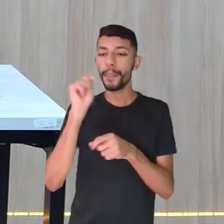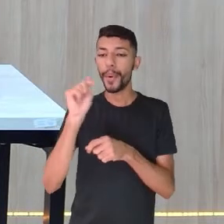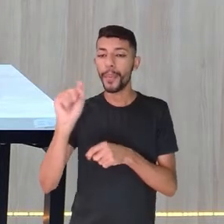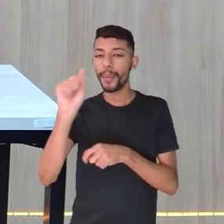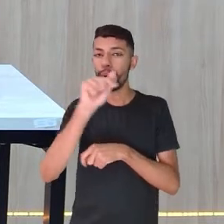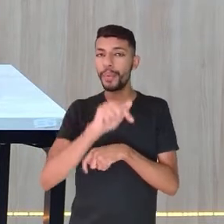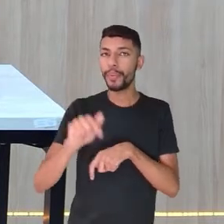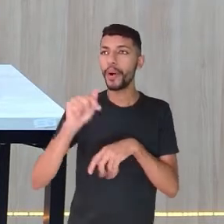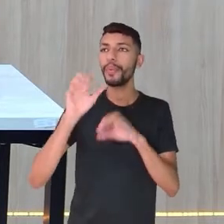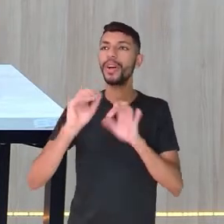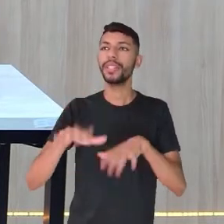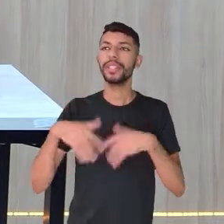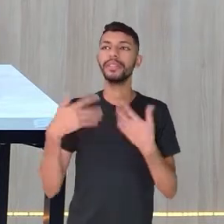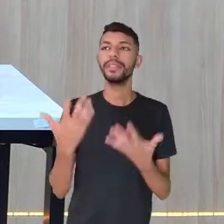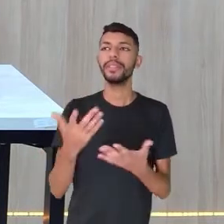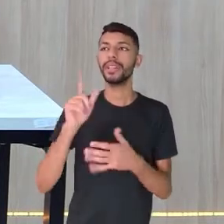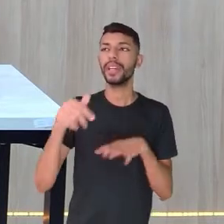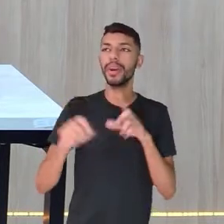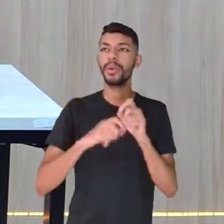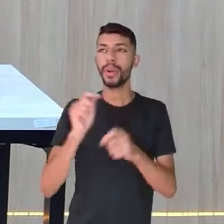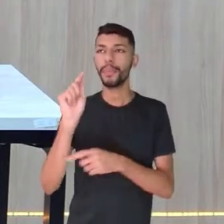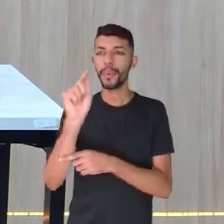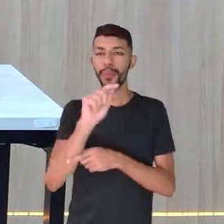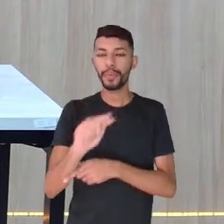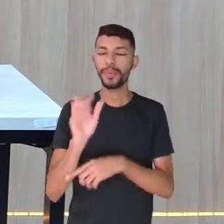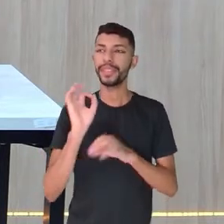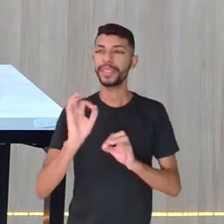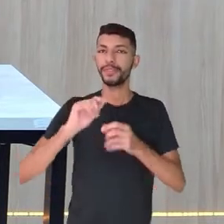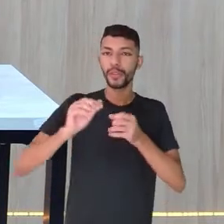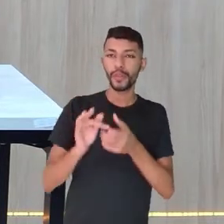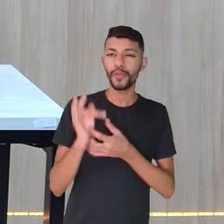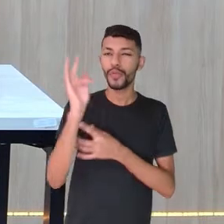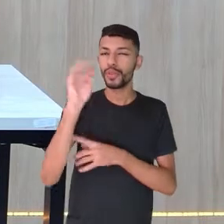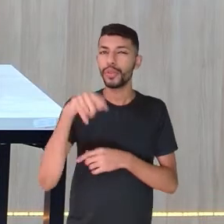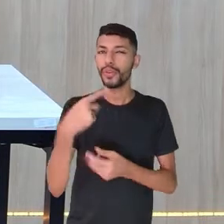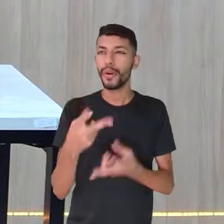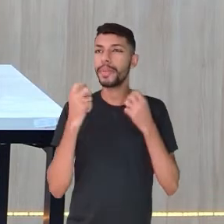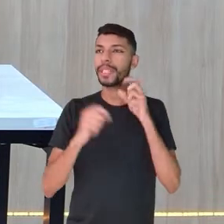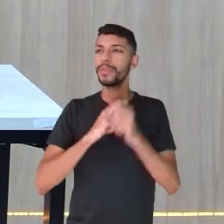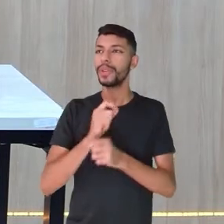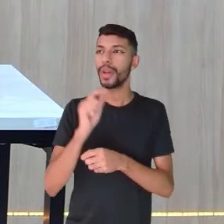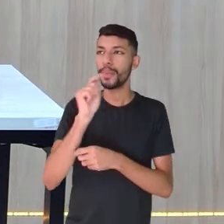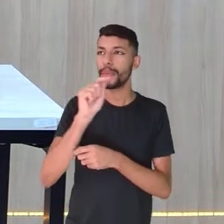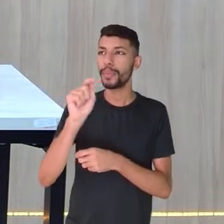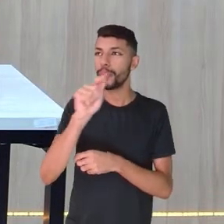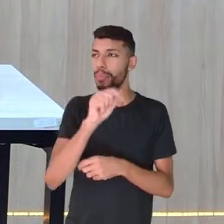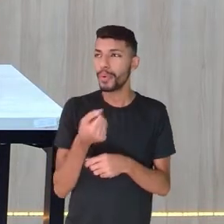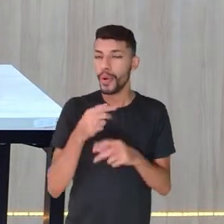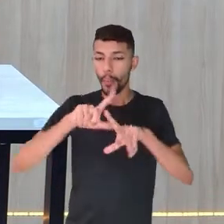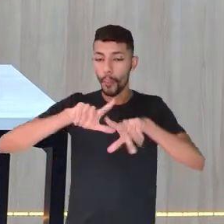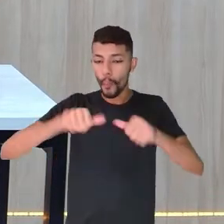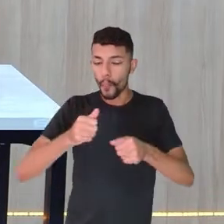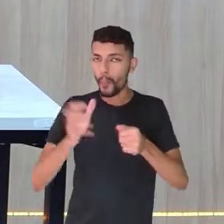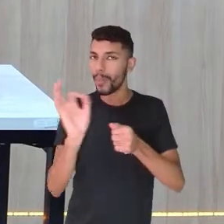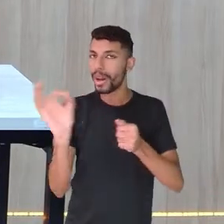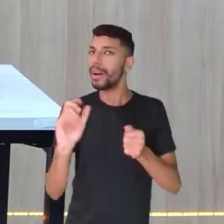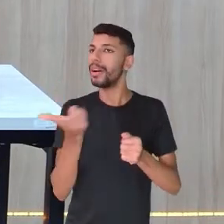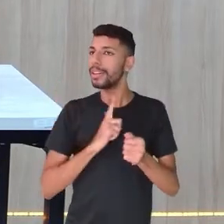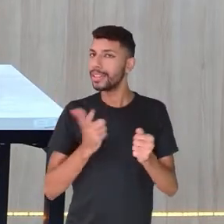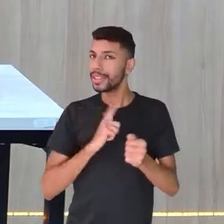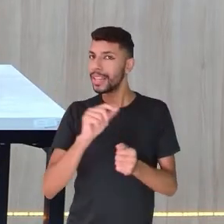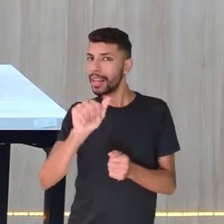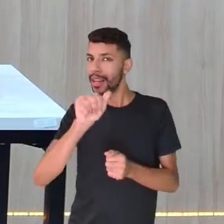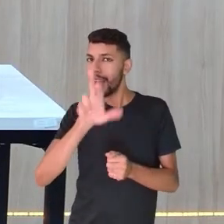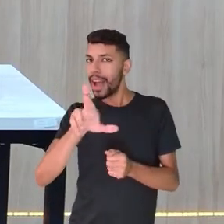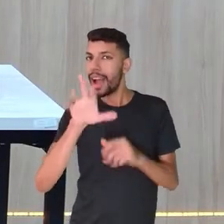né? A gente diz que ficou um furinho oco. Futuramente a gente vai ver que esse furinho não está vazio, né? Está cheio de ar. Então, o que é que nós temos mais?